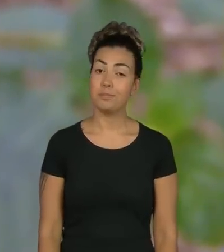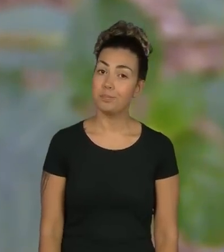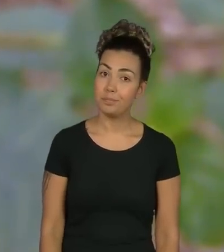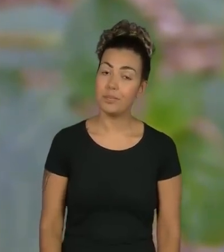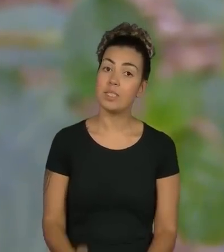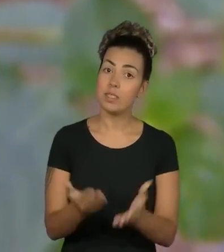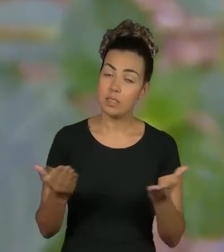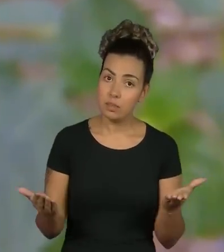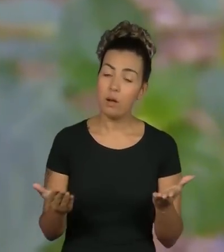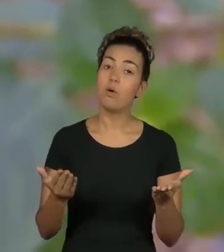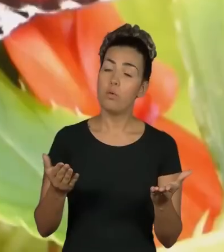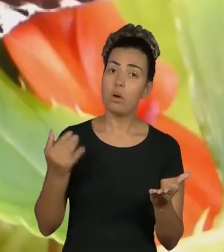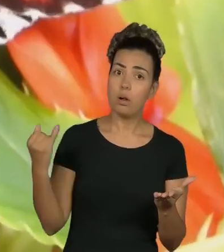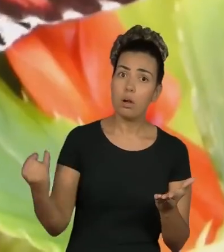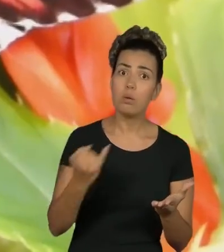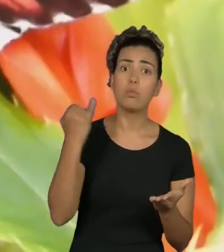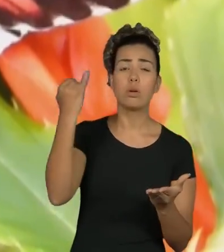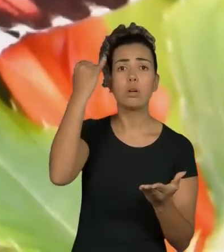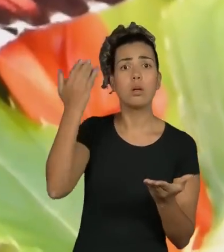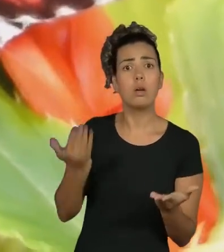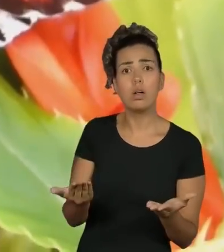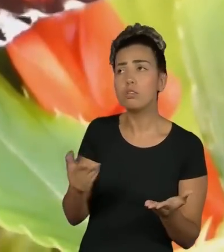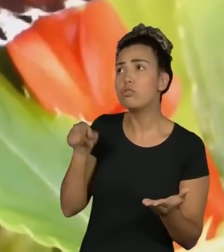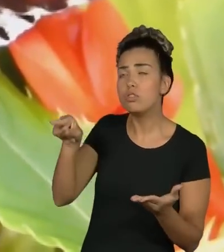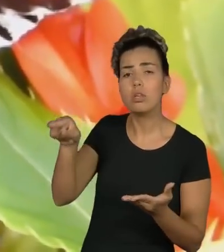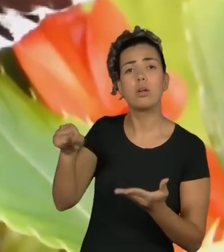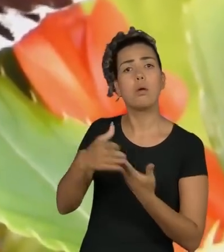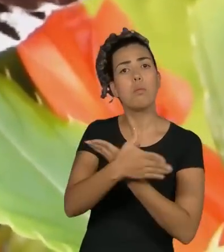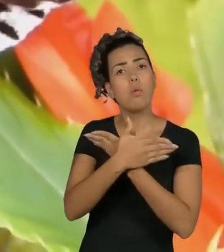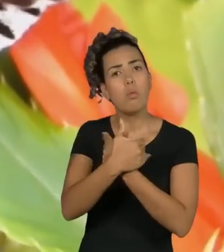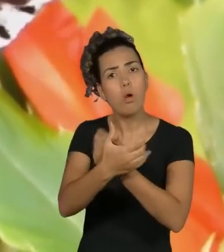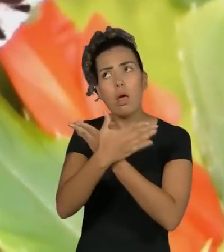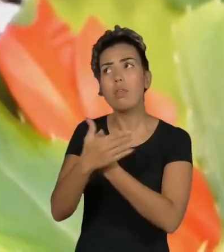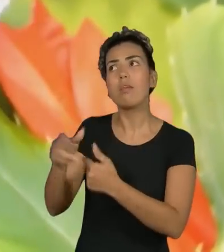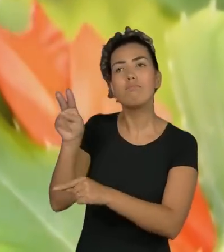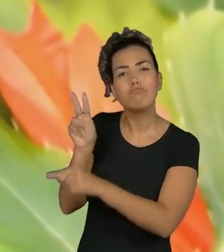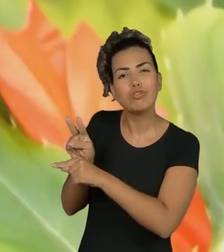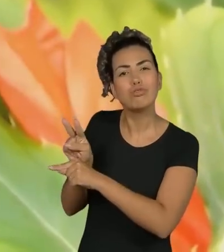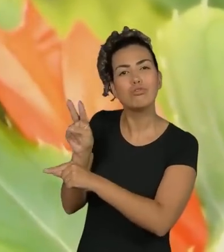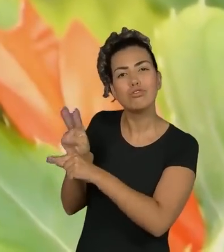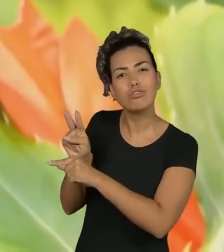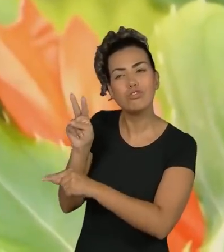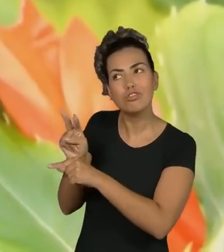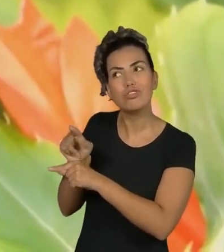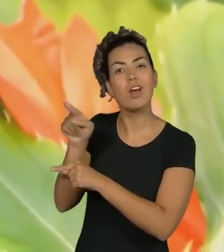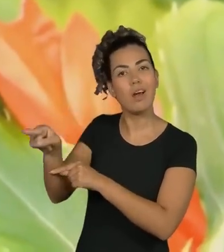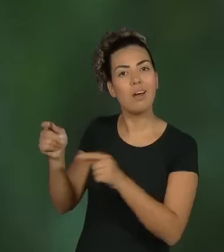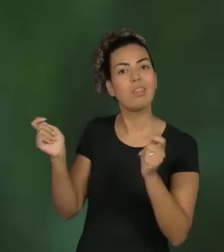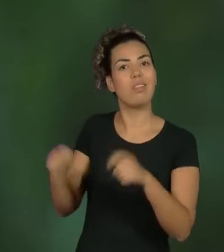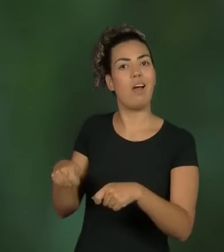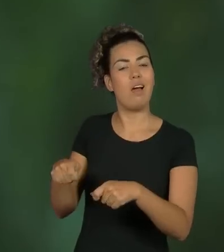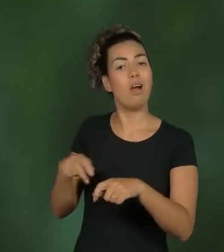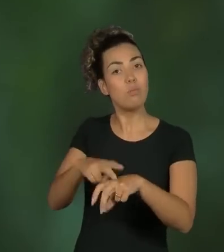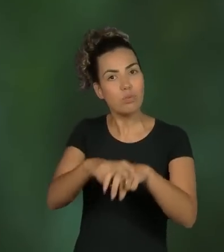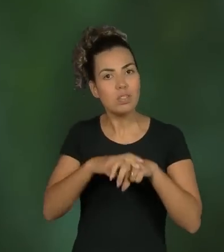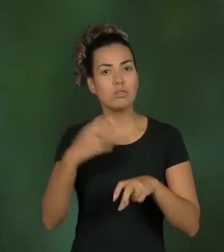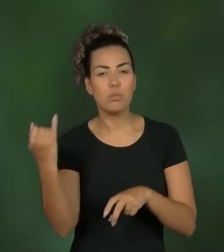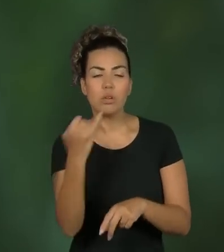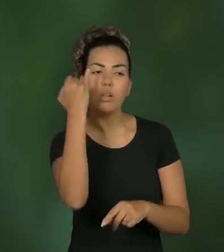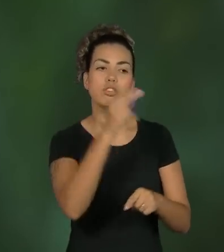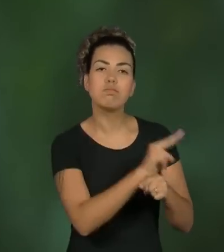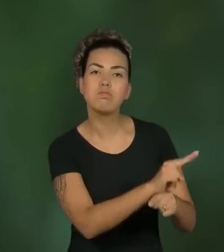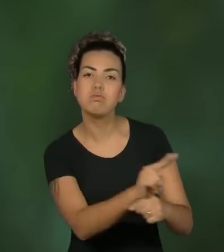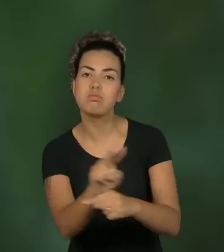Semear espécies nativas de flores silvestres pode contribuir para proteger as borboletas e preservar